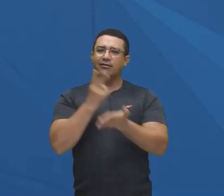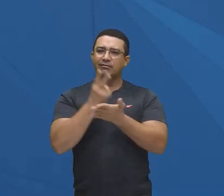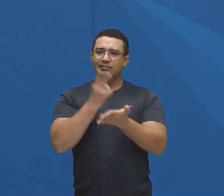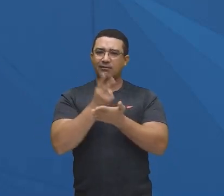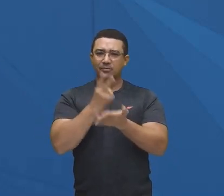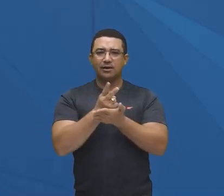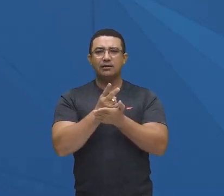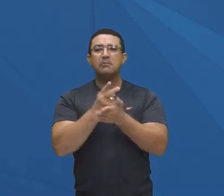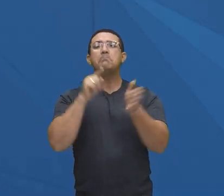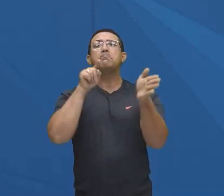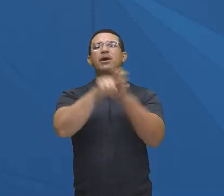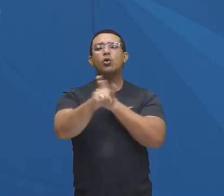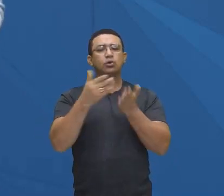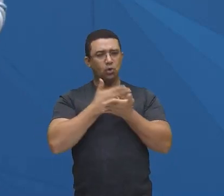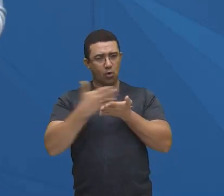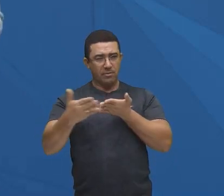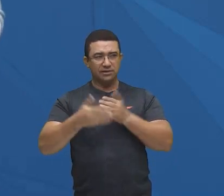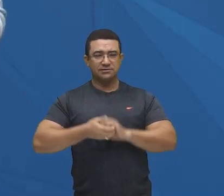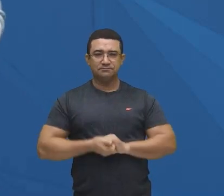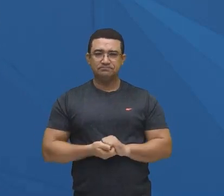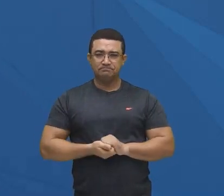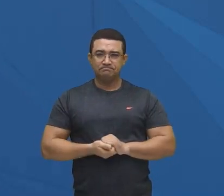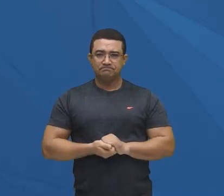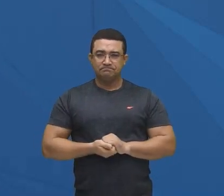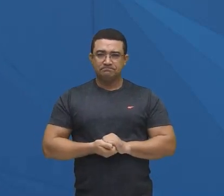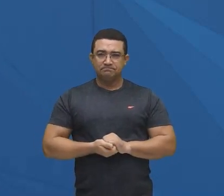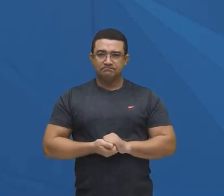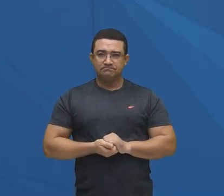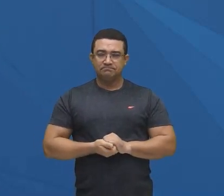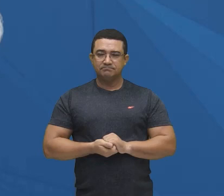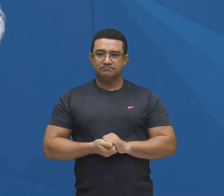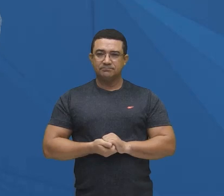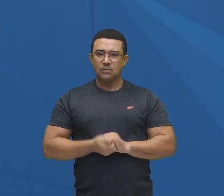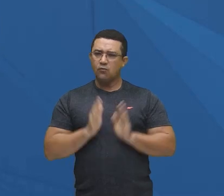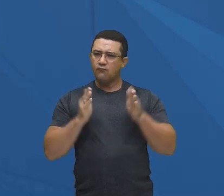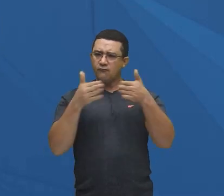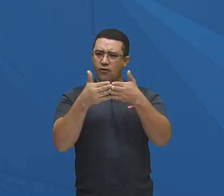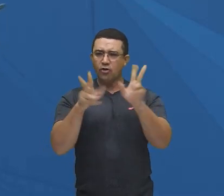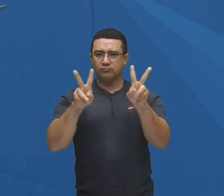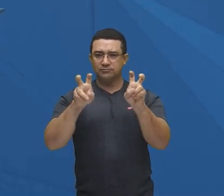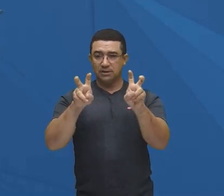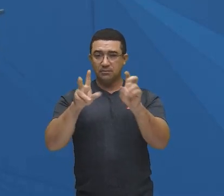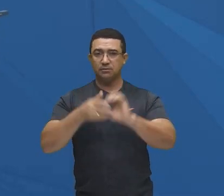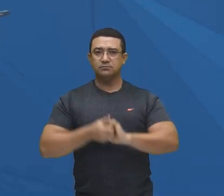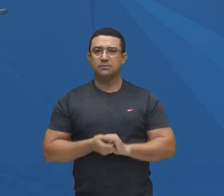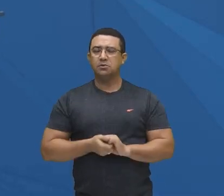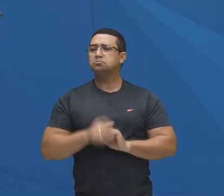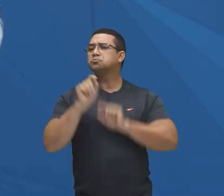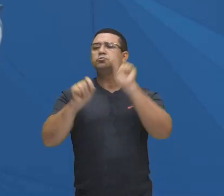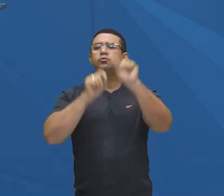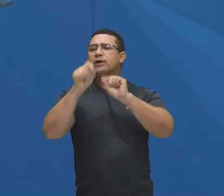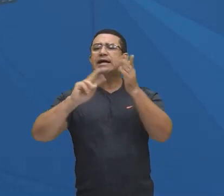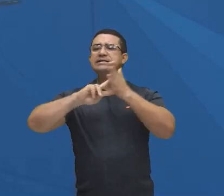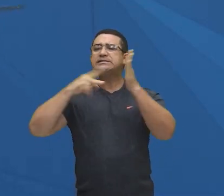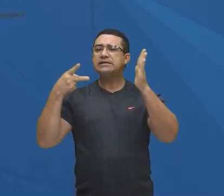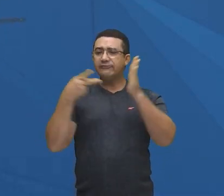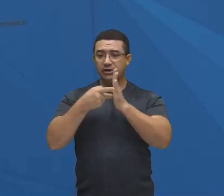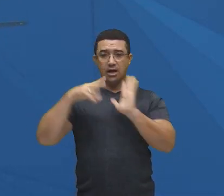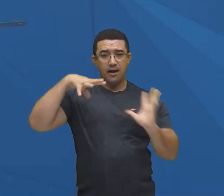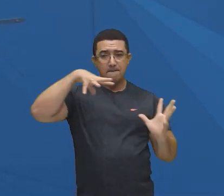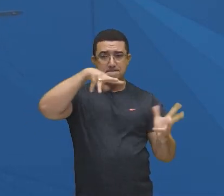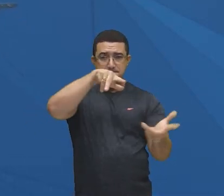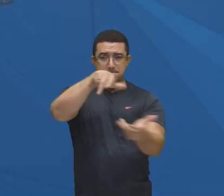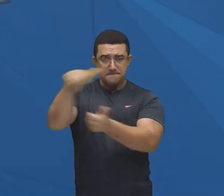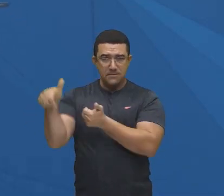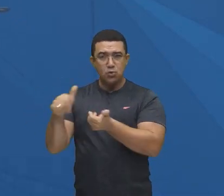pergunta, né, de início e ela é voltada ao tema. Olha só que legal. O que é o mundo digital ou